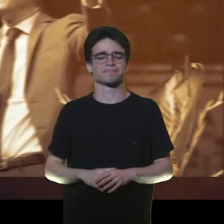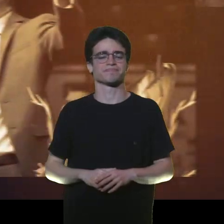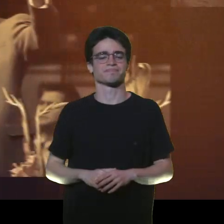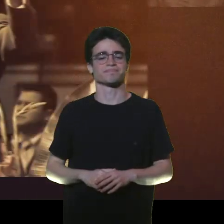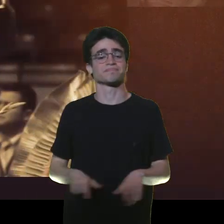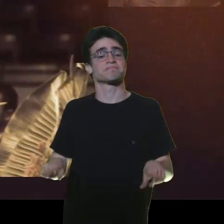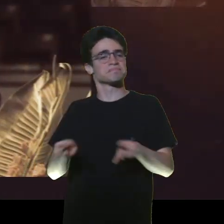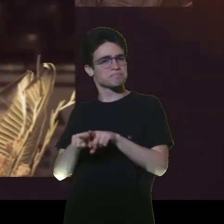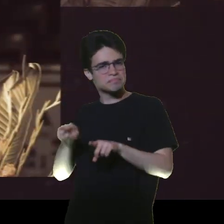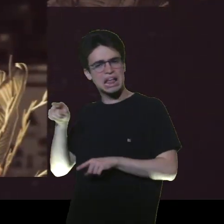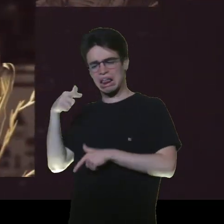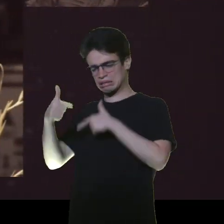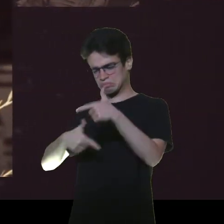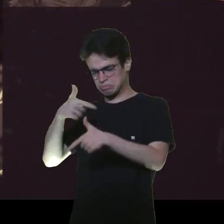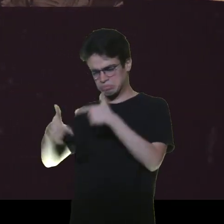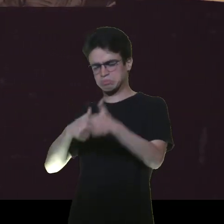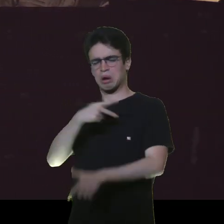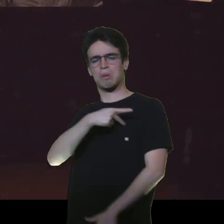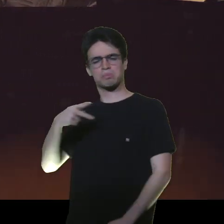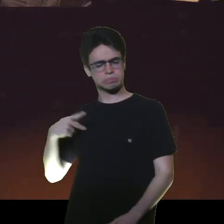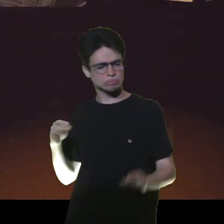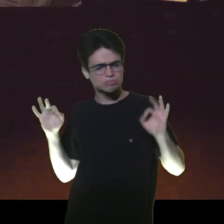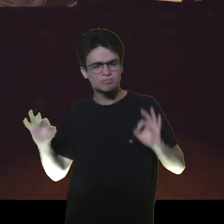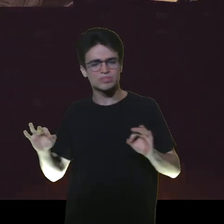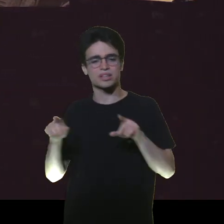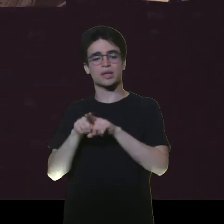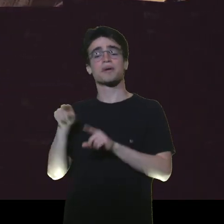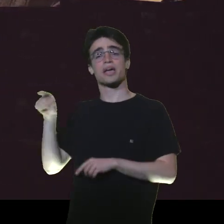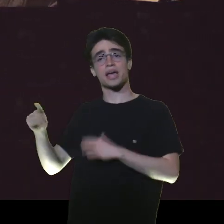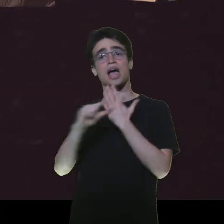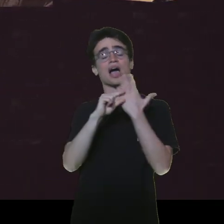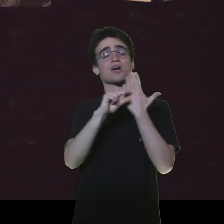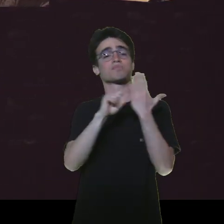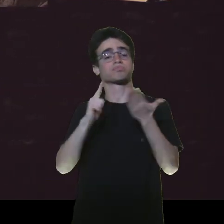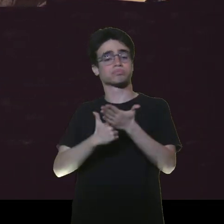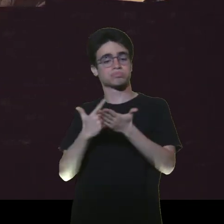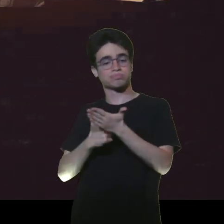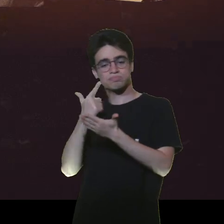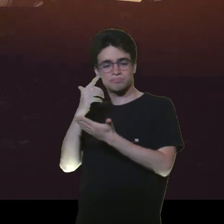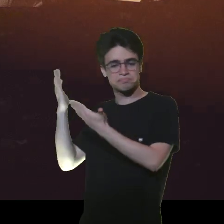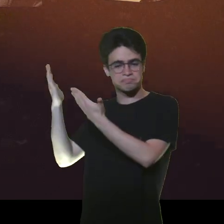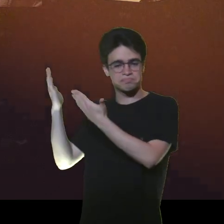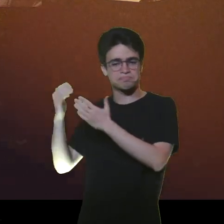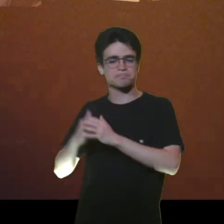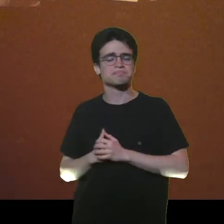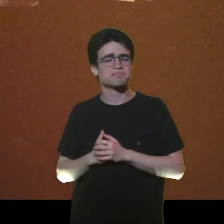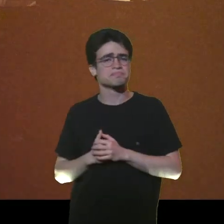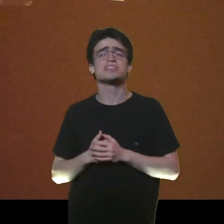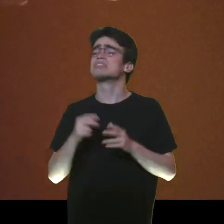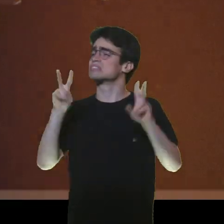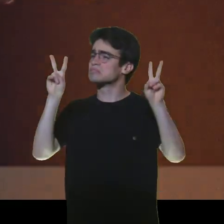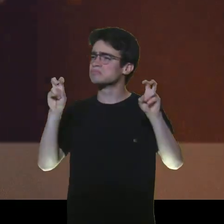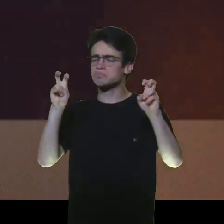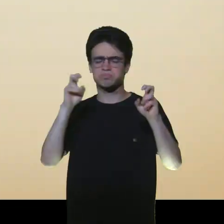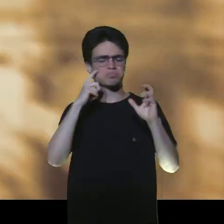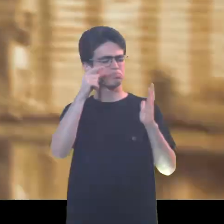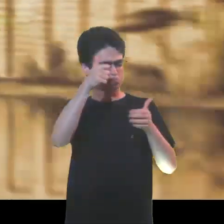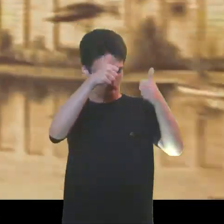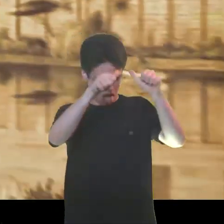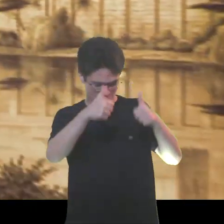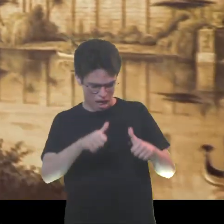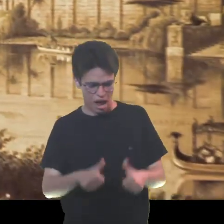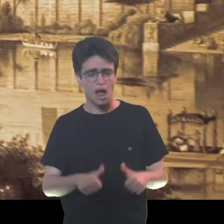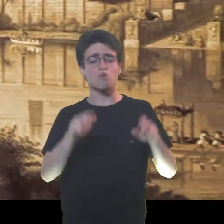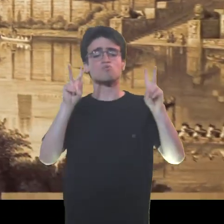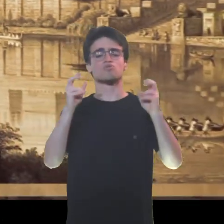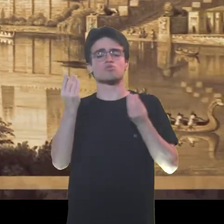Além do seu notável trabalho pastoral, Mário Veiga também é autor do livro Vá para a Cidade Grande, oferecendo uma análise profunda